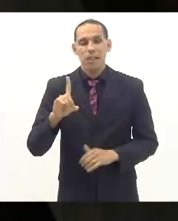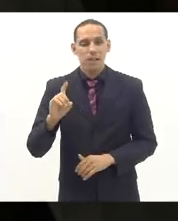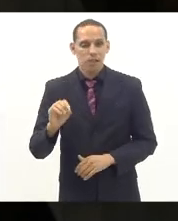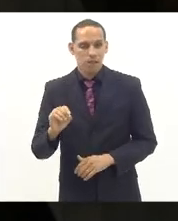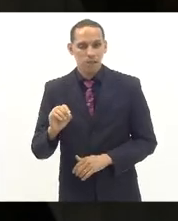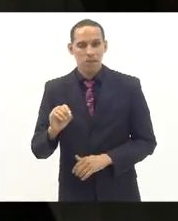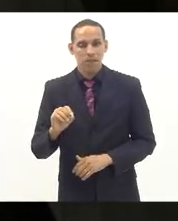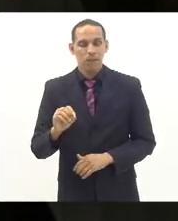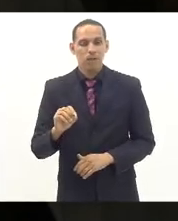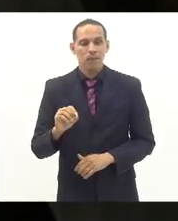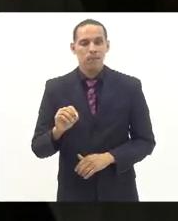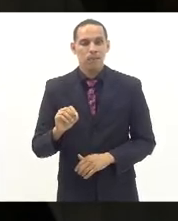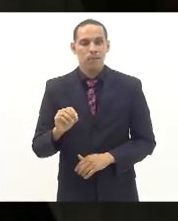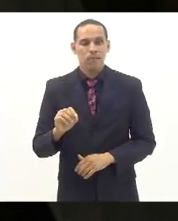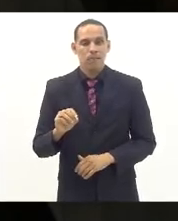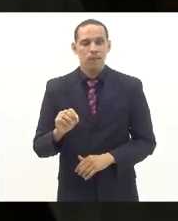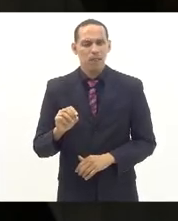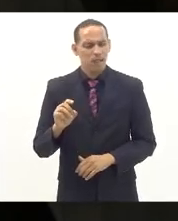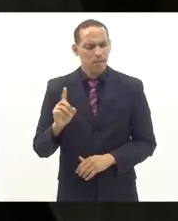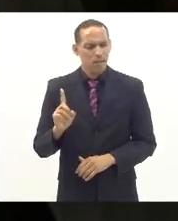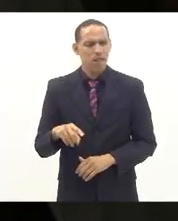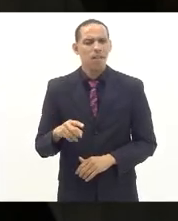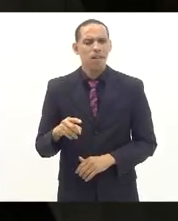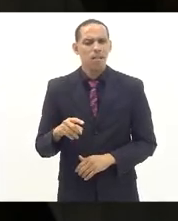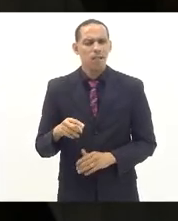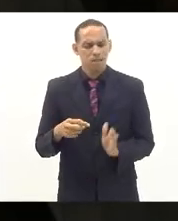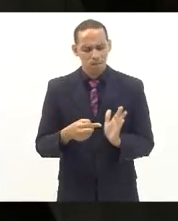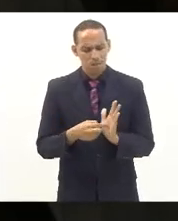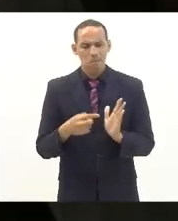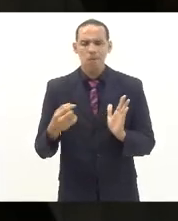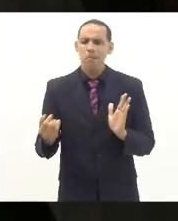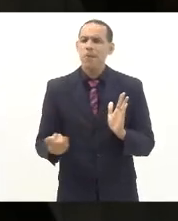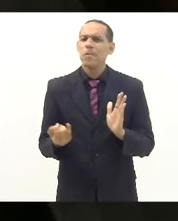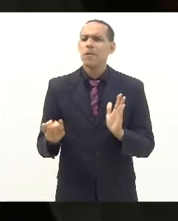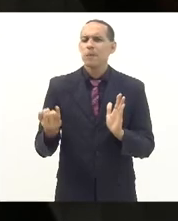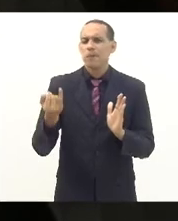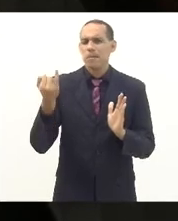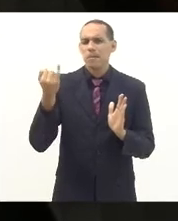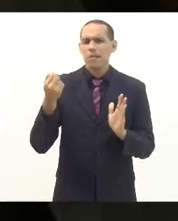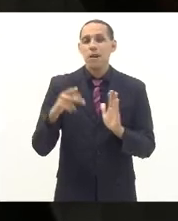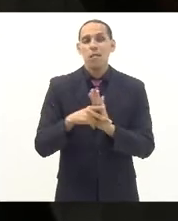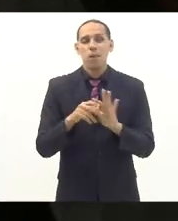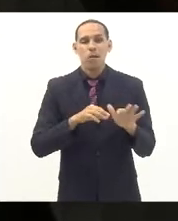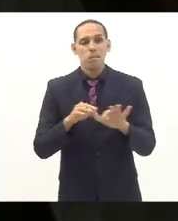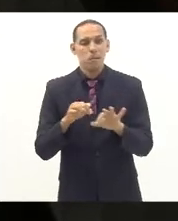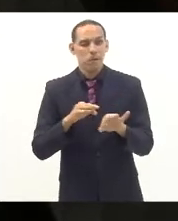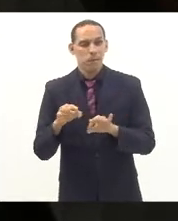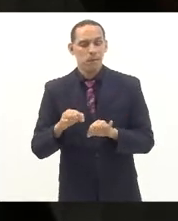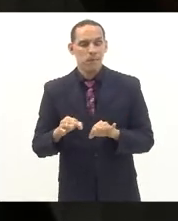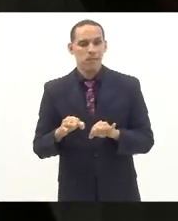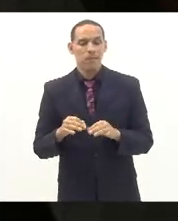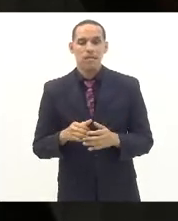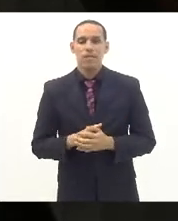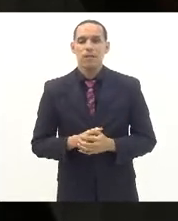ele o que é um instrumento fundamental do planejamento a